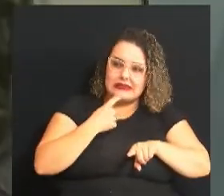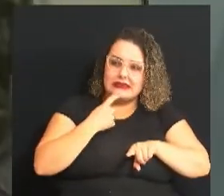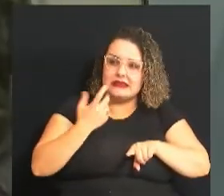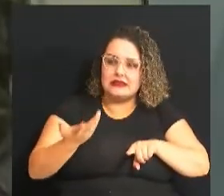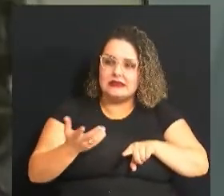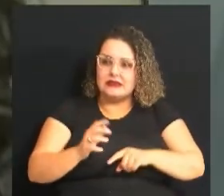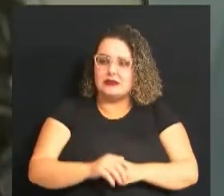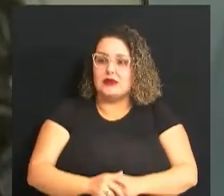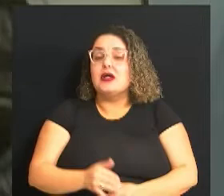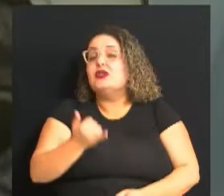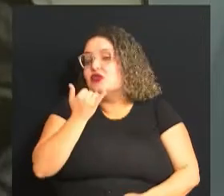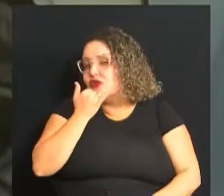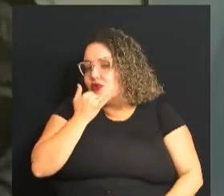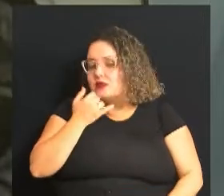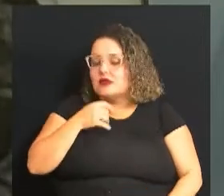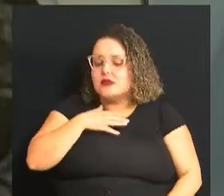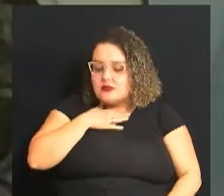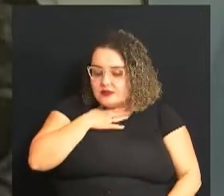desculpa.